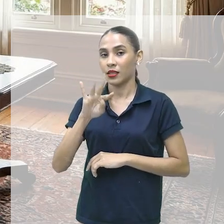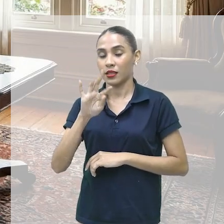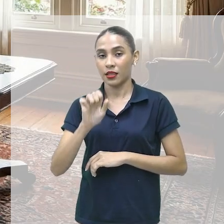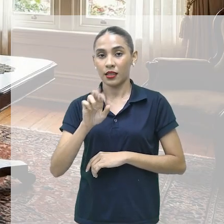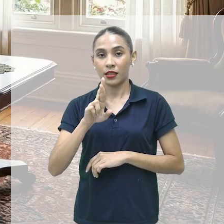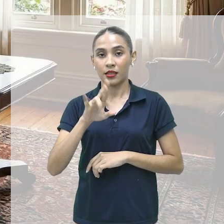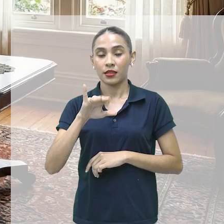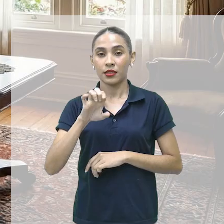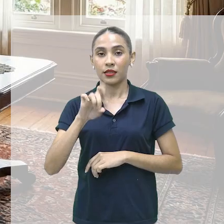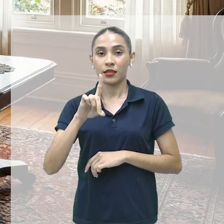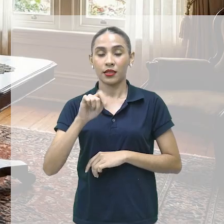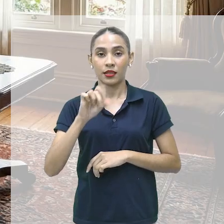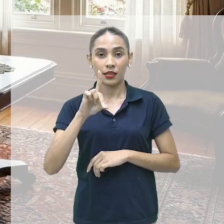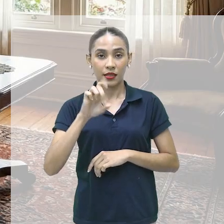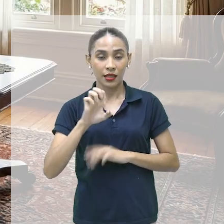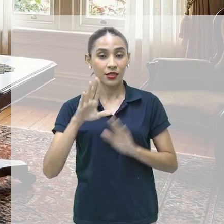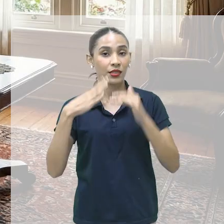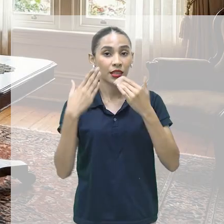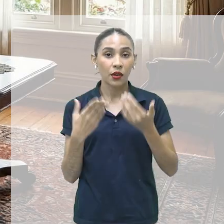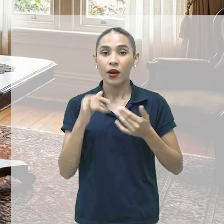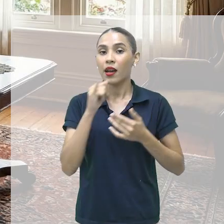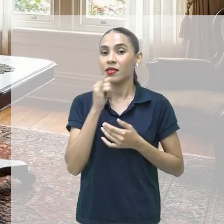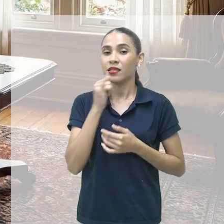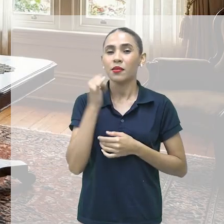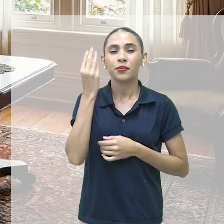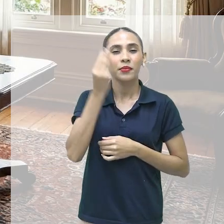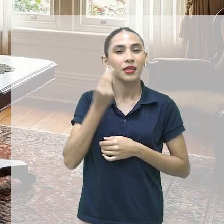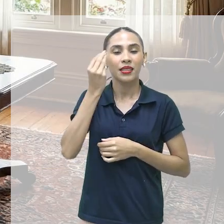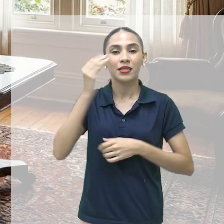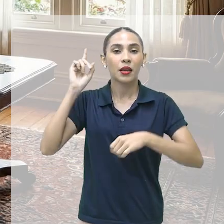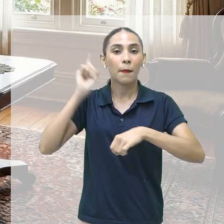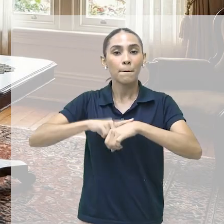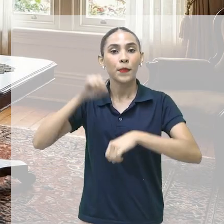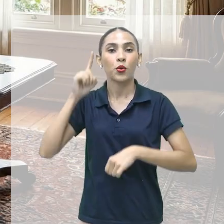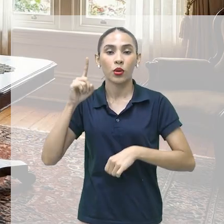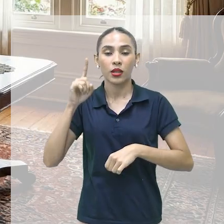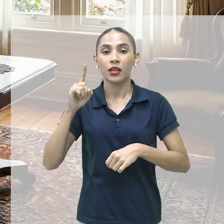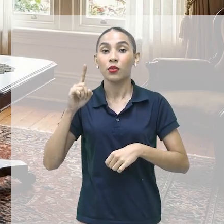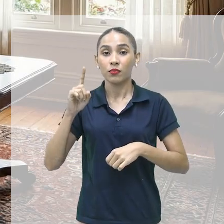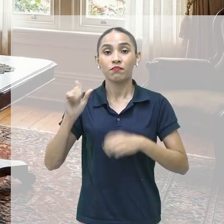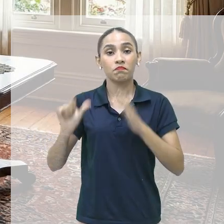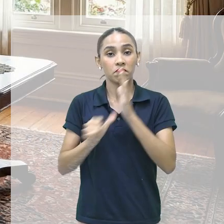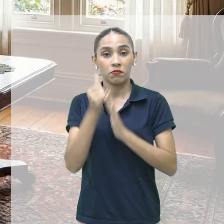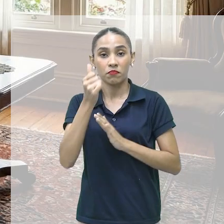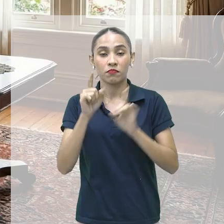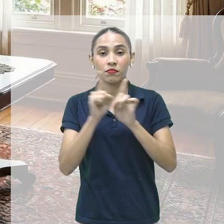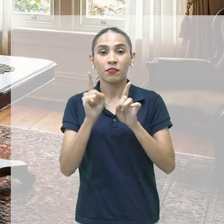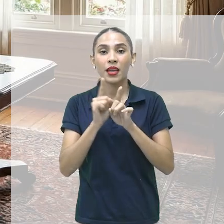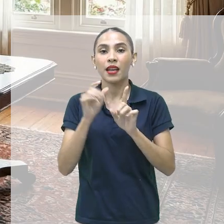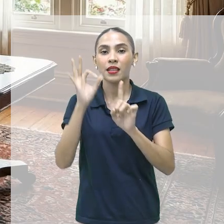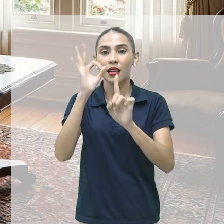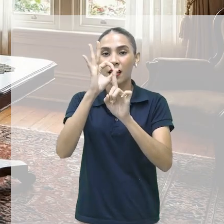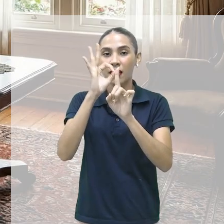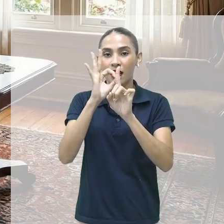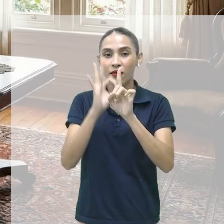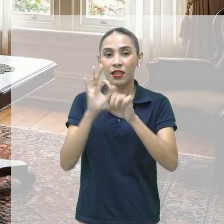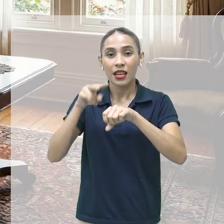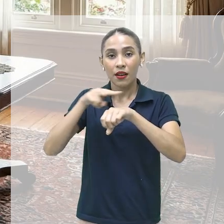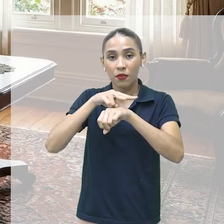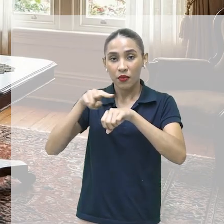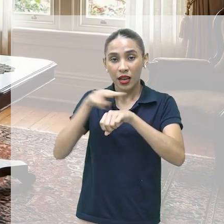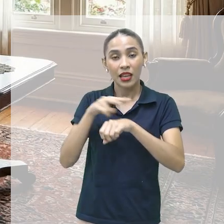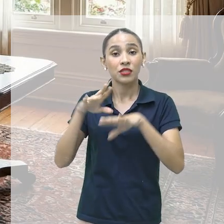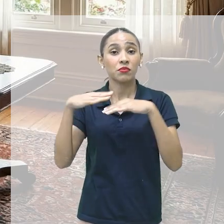hereditariedade. Então, Mendel, ele realizou ali experimentos pioneiros com ervilhas. E aí, em